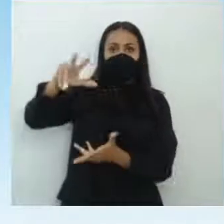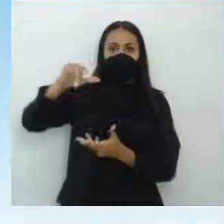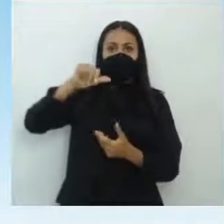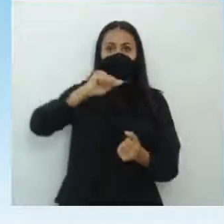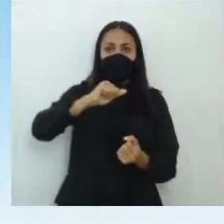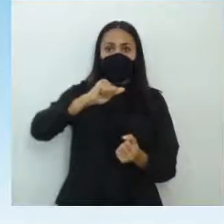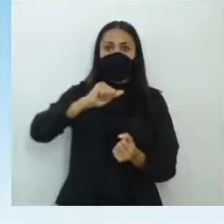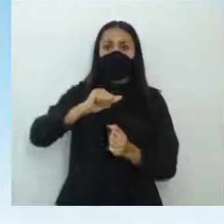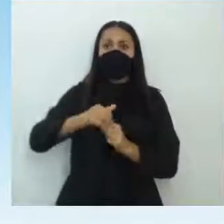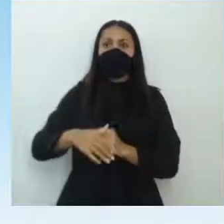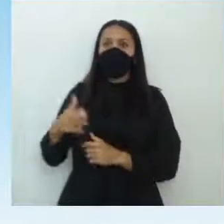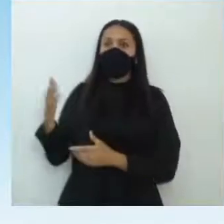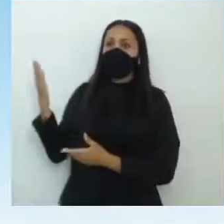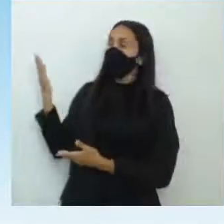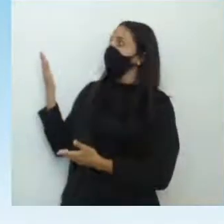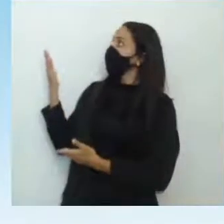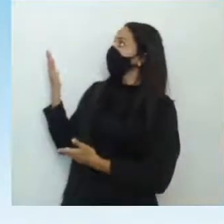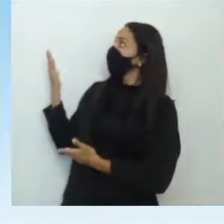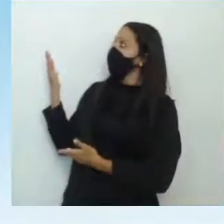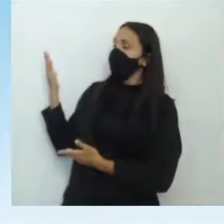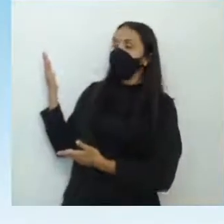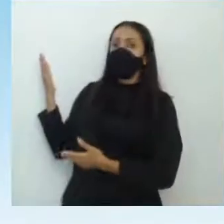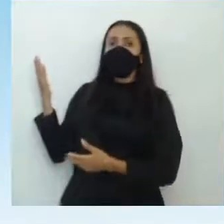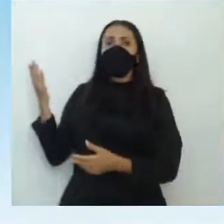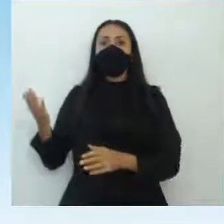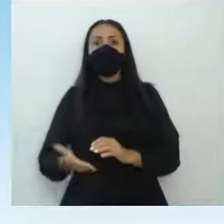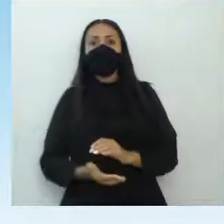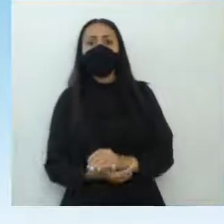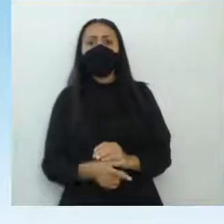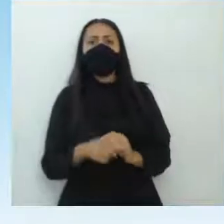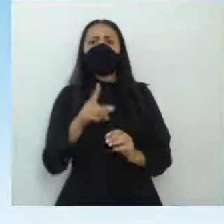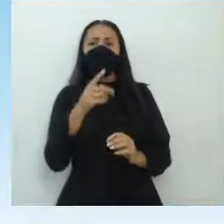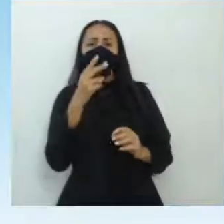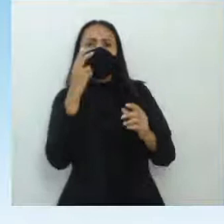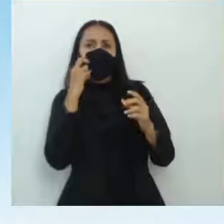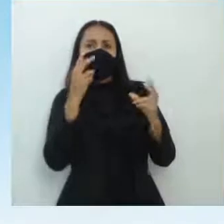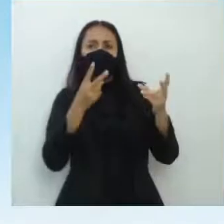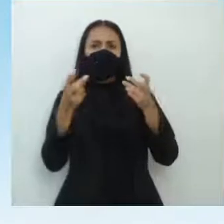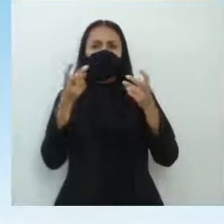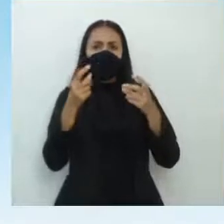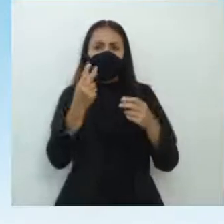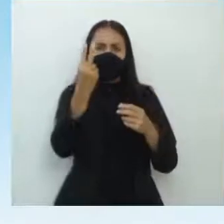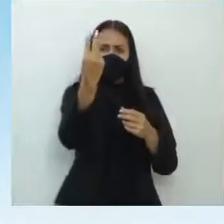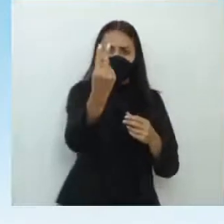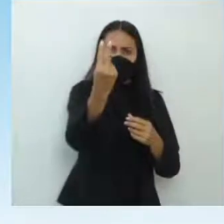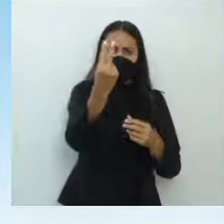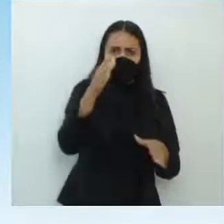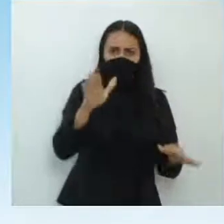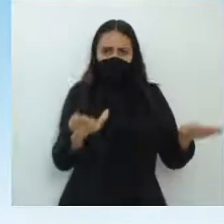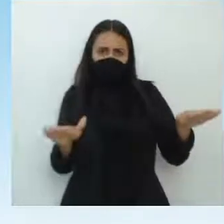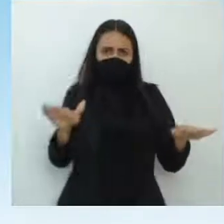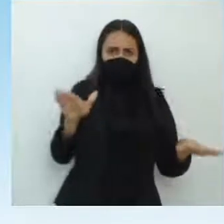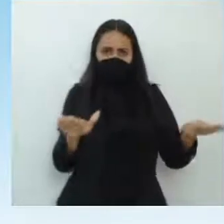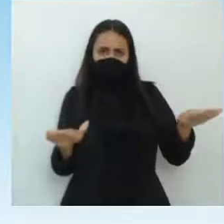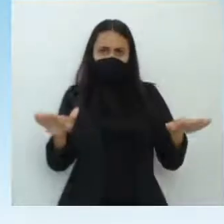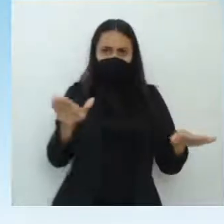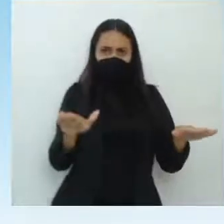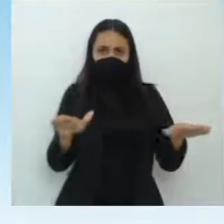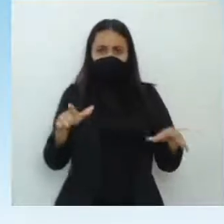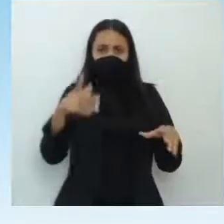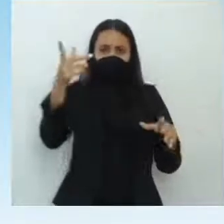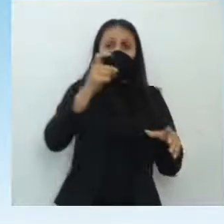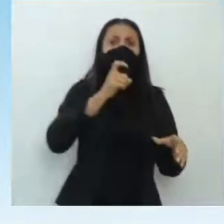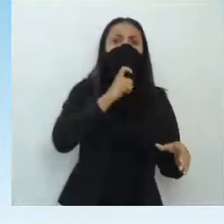Nessas imagens que estão aí nessa questão, você pode ver dois pinguins ali, ó, que está ali no Polo Sul